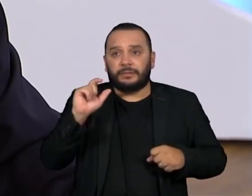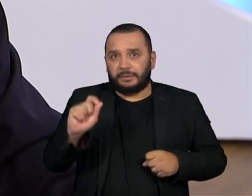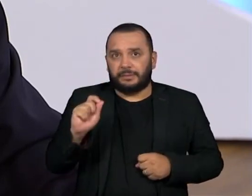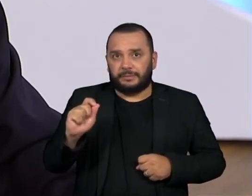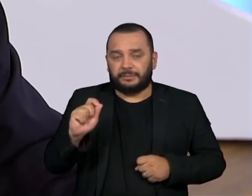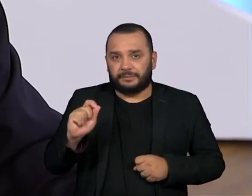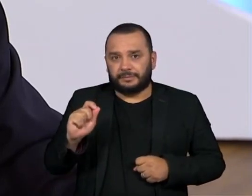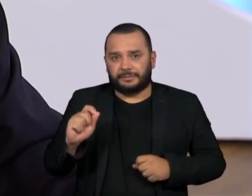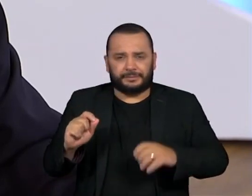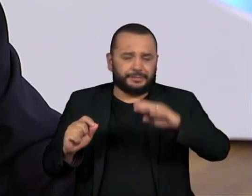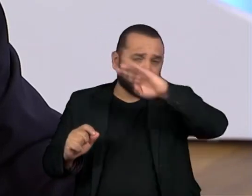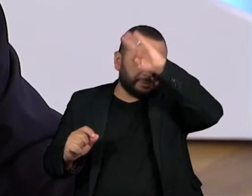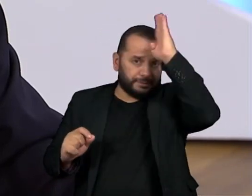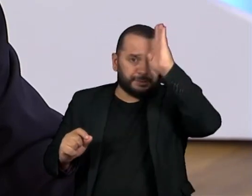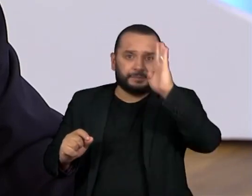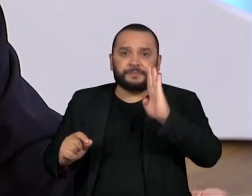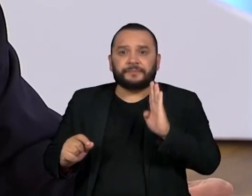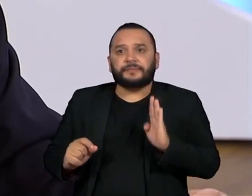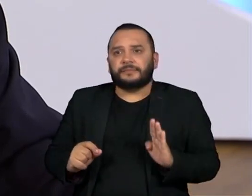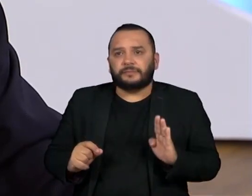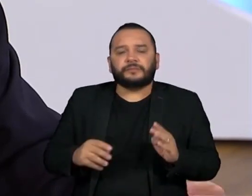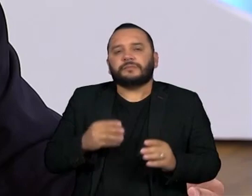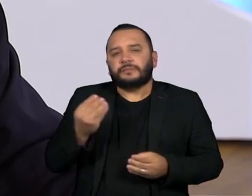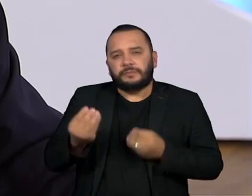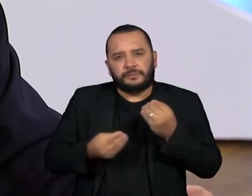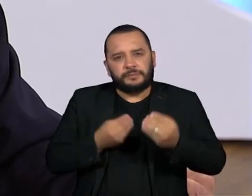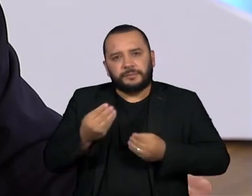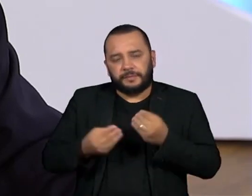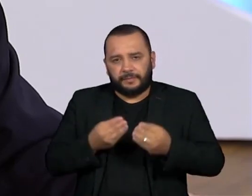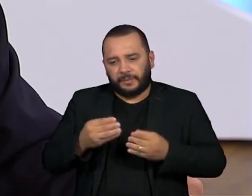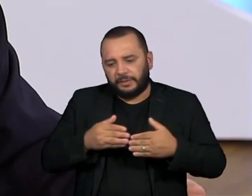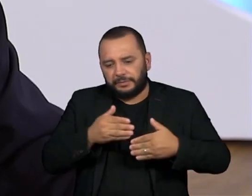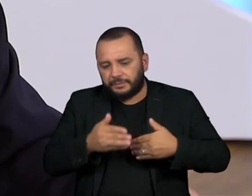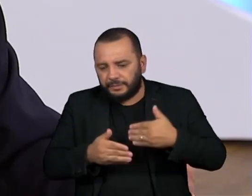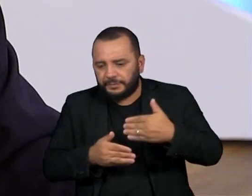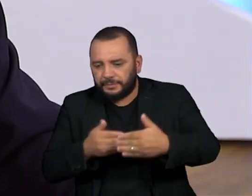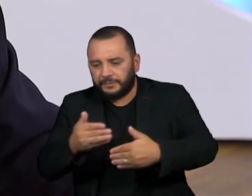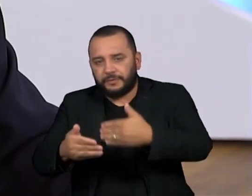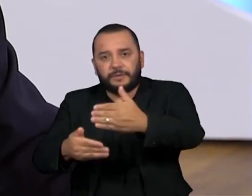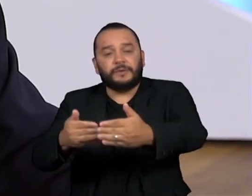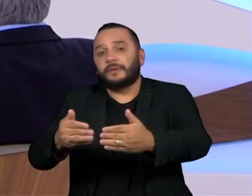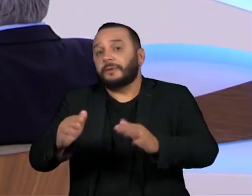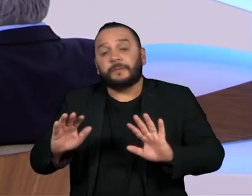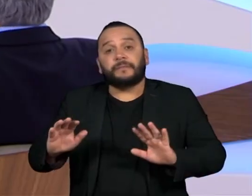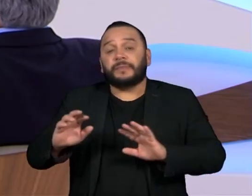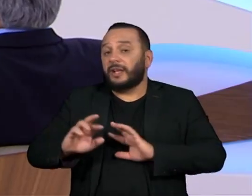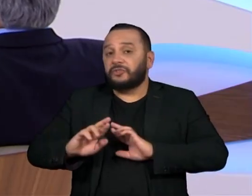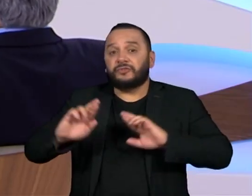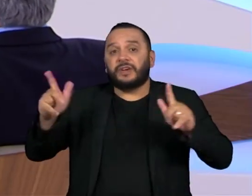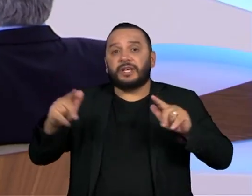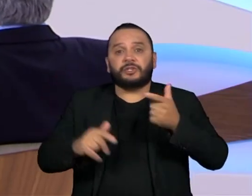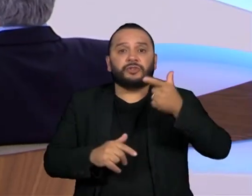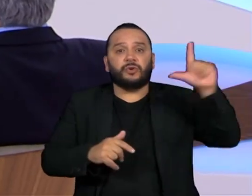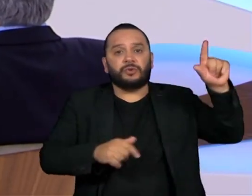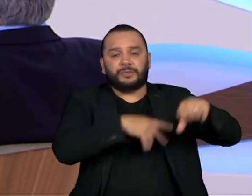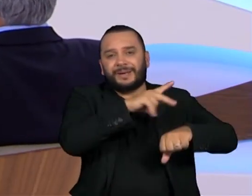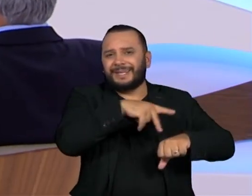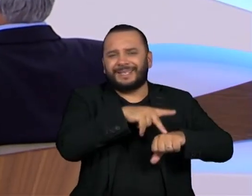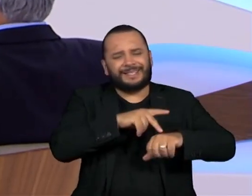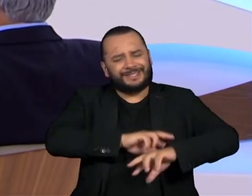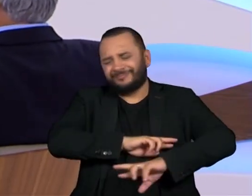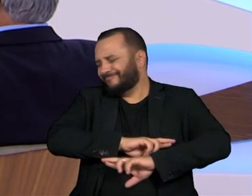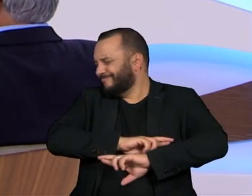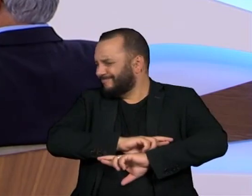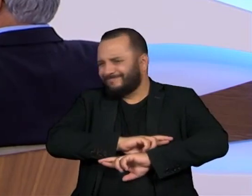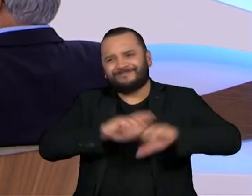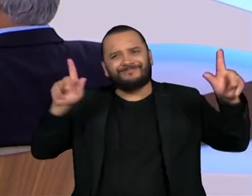caminho no Brasil, nesse mundo, é completamente diferente do resto do mundo. Completamente radicalmente diferente.